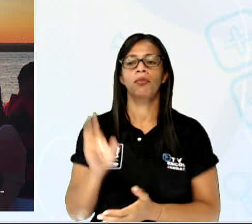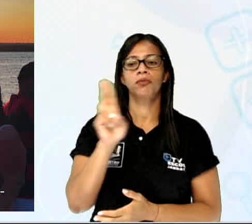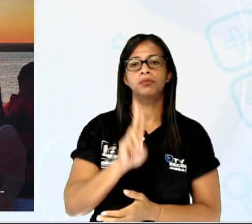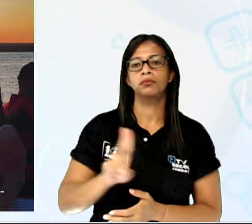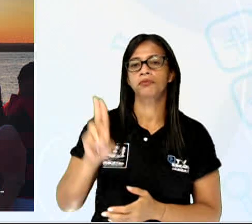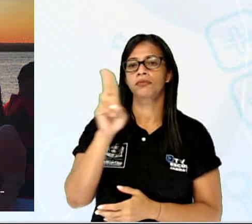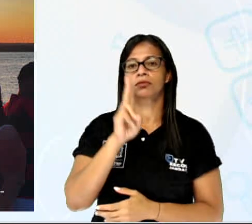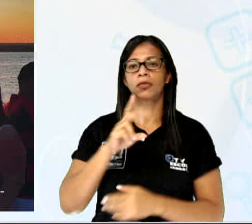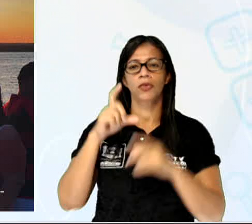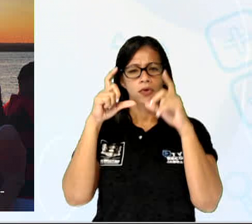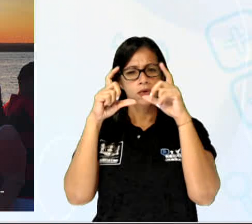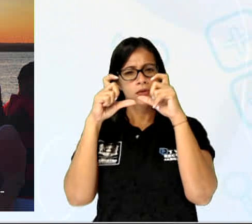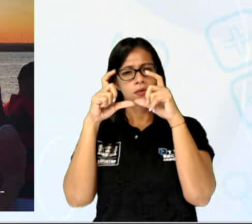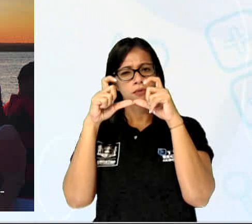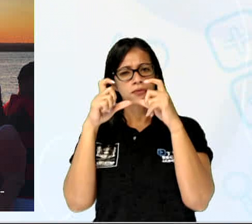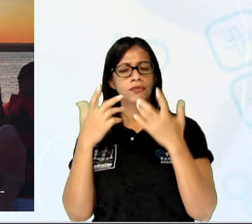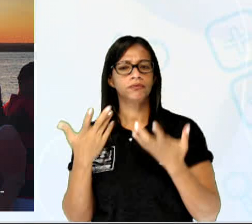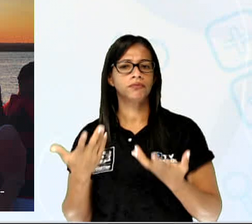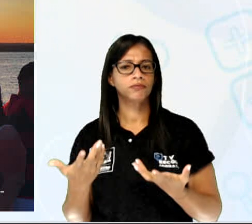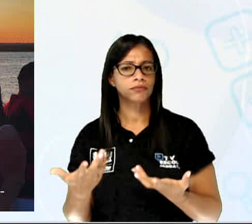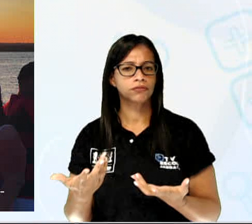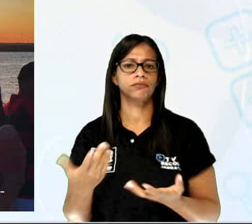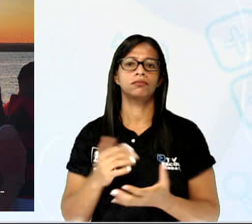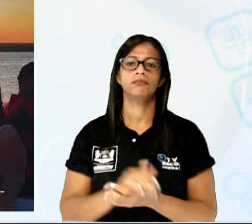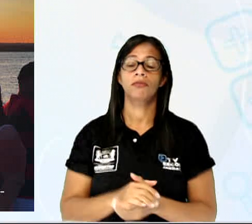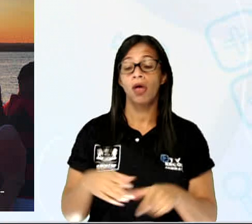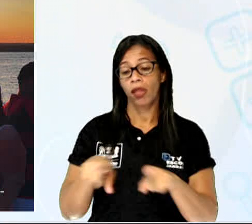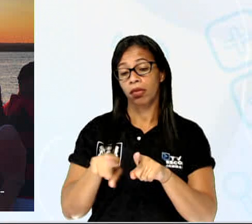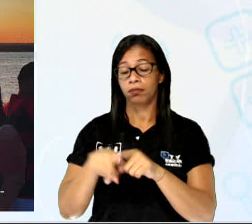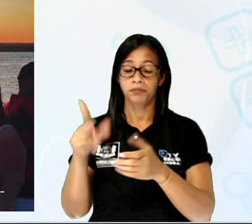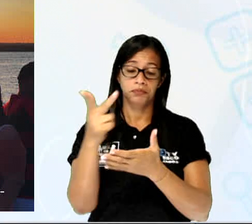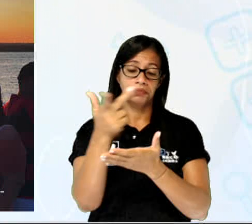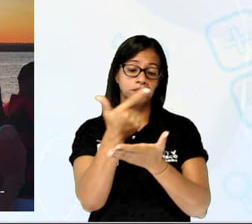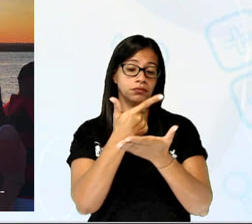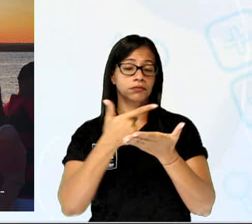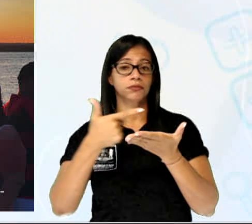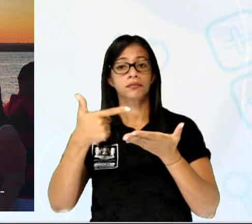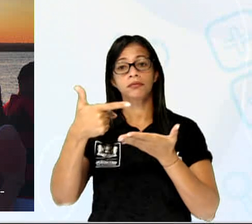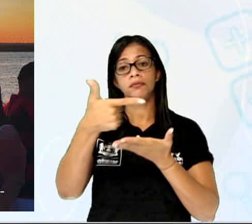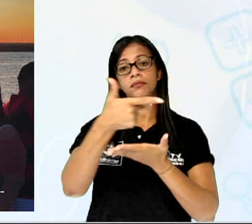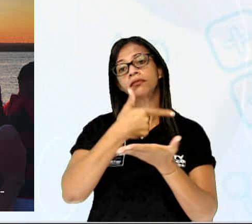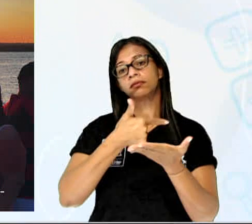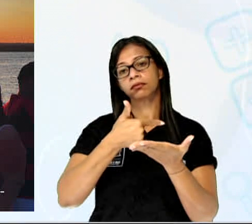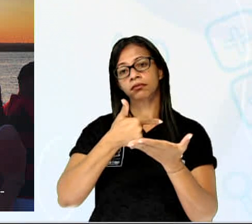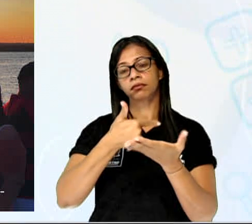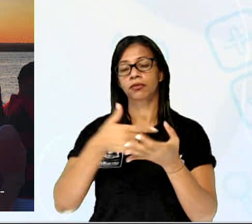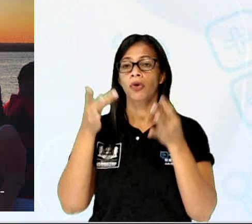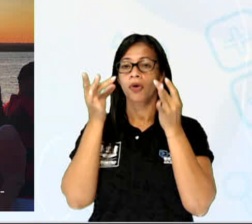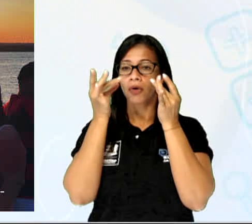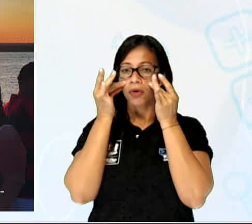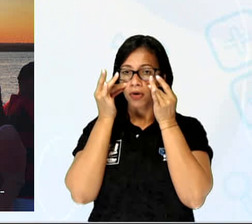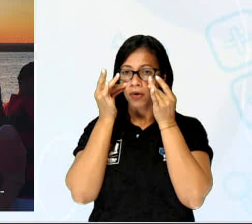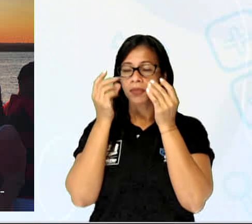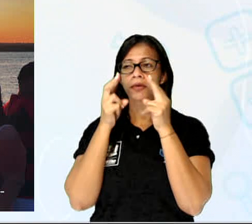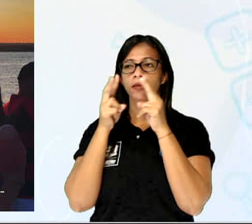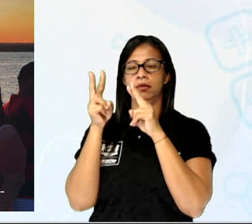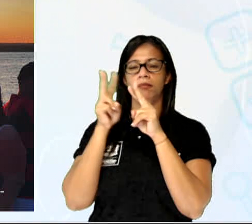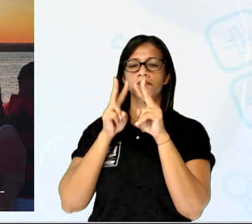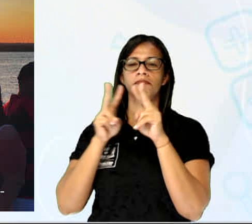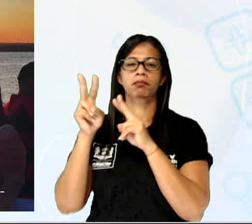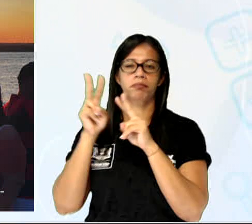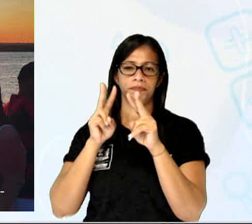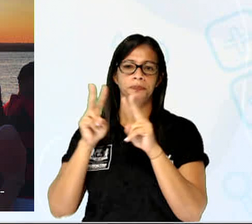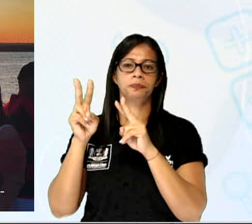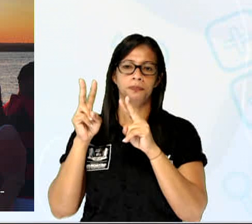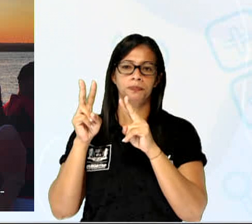na imagem, podemos utilizar também desenhos. Então, observe a primeira imagem do nascer